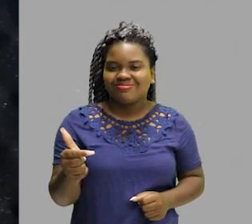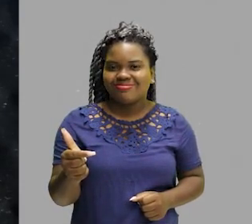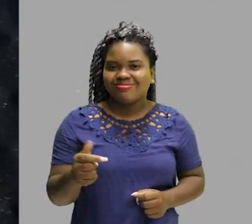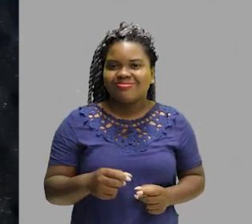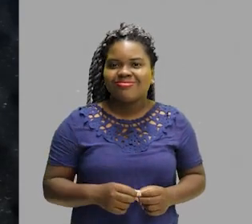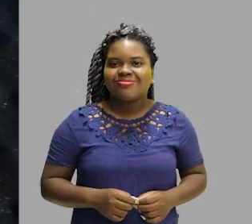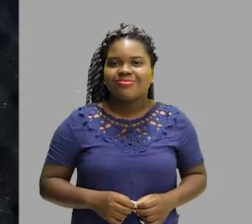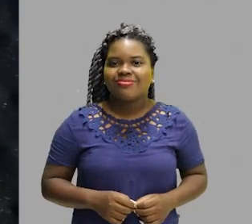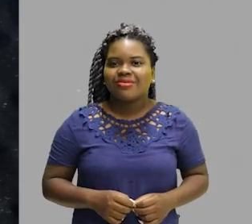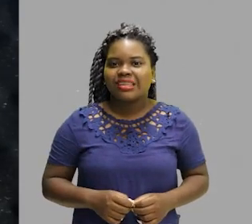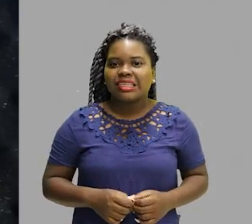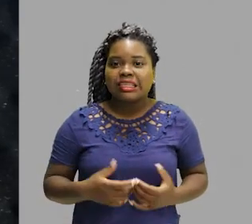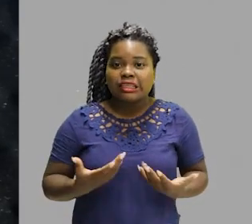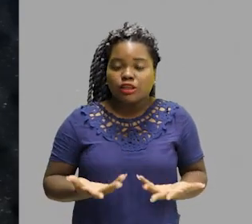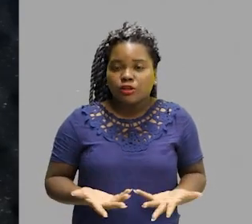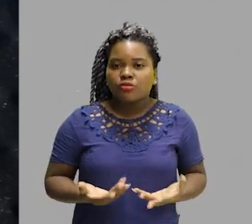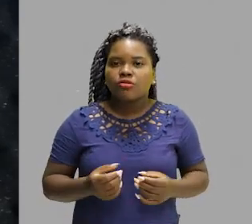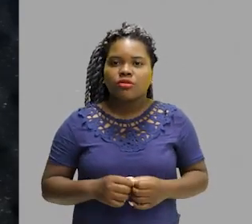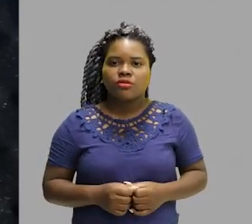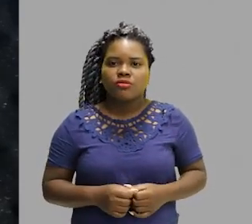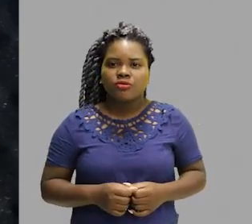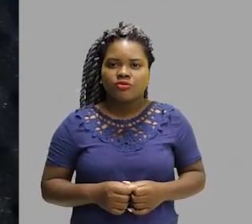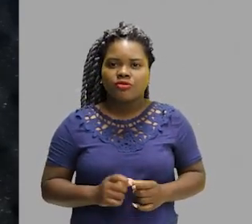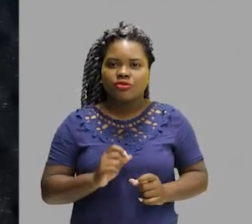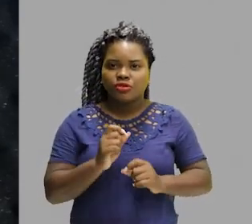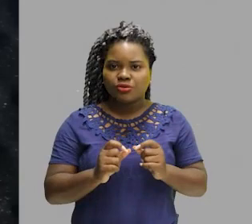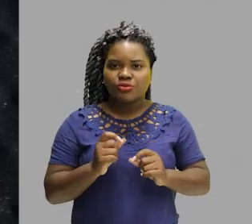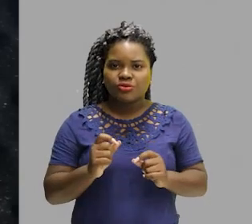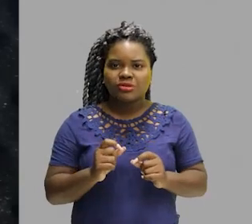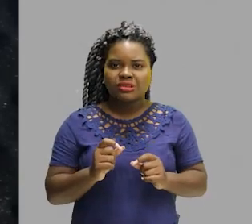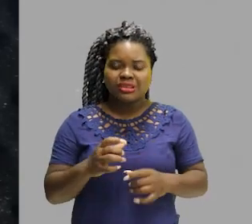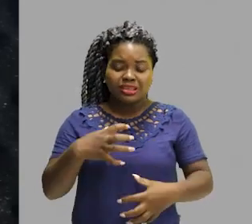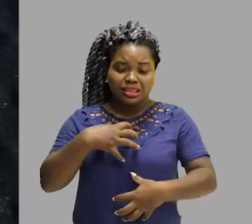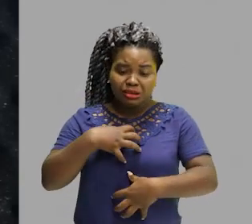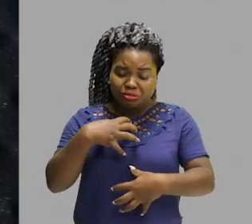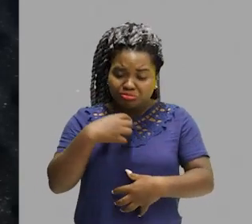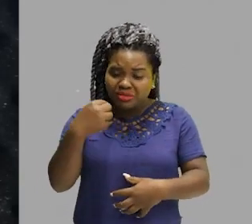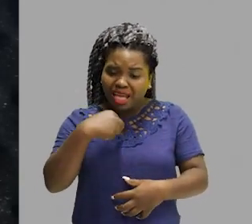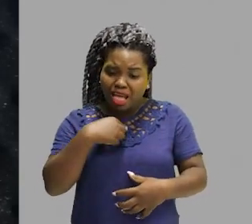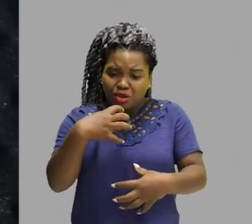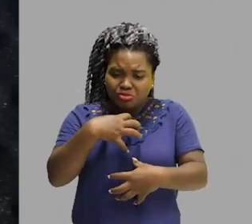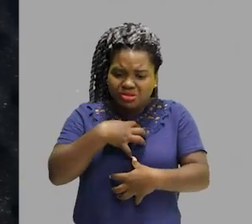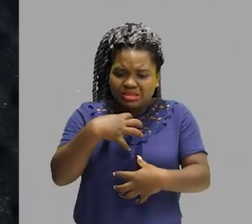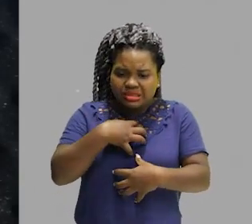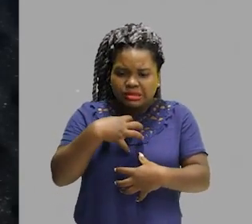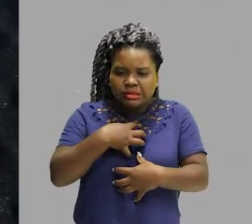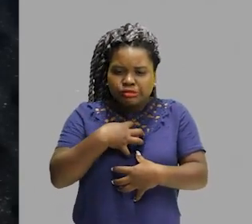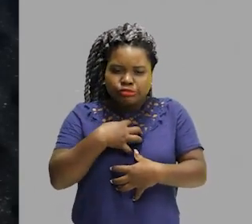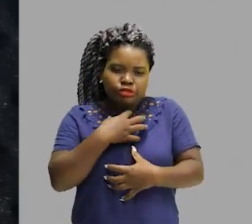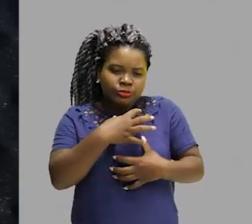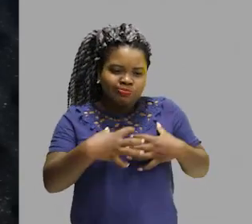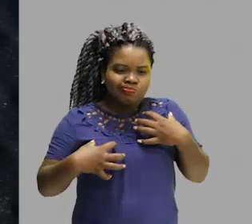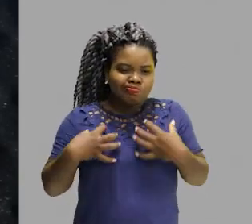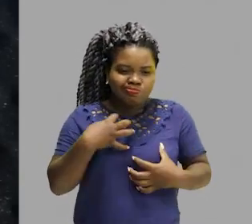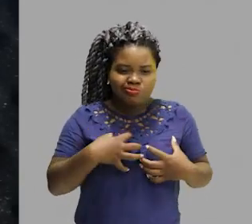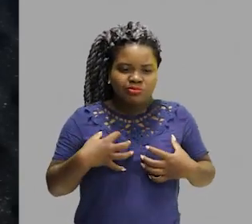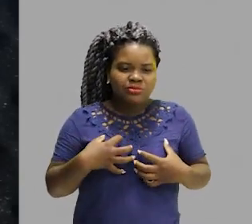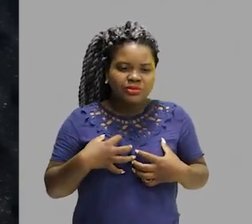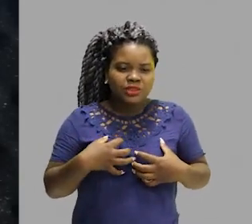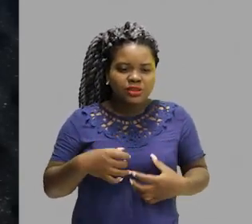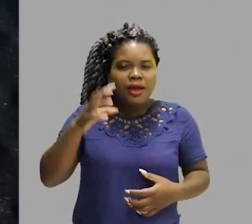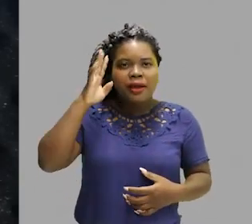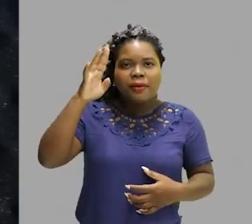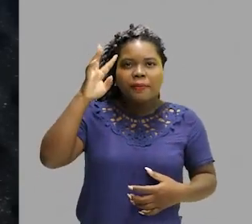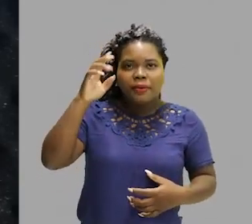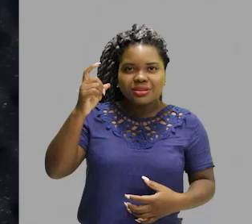Foi um momento onde eu estava com alguns sentimentos dentro de mim e escrevi esses versos. Não sei se você sabe, mas